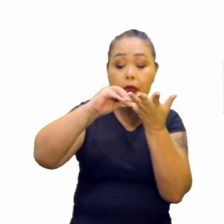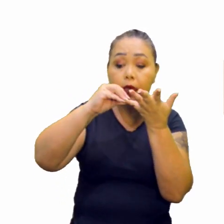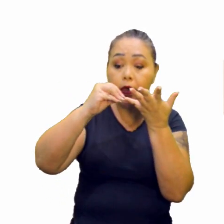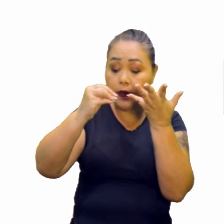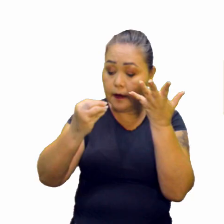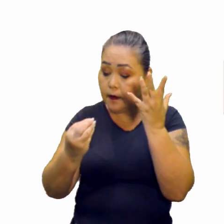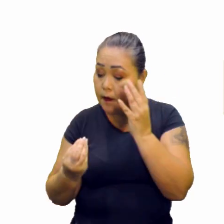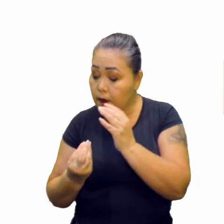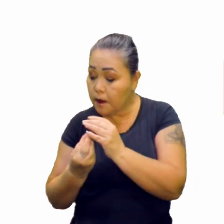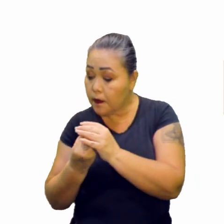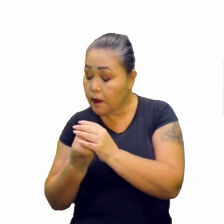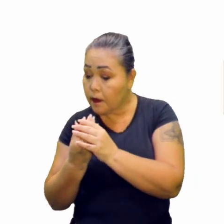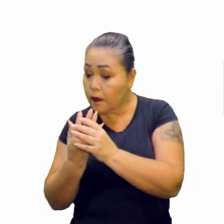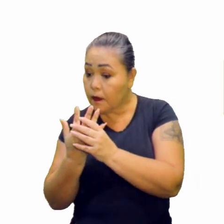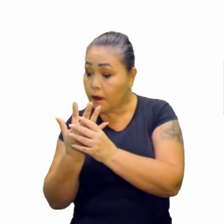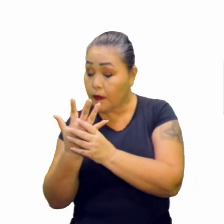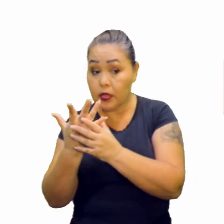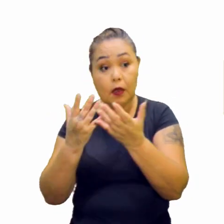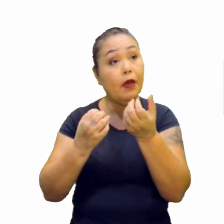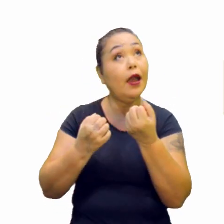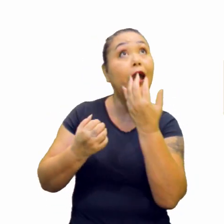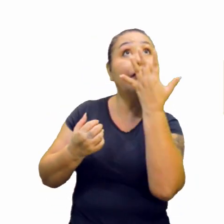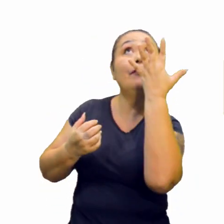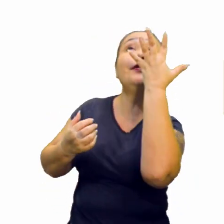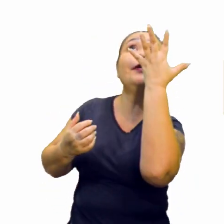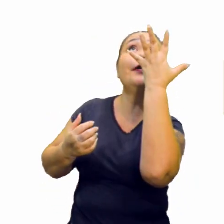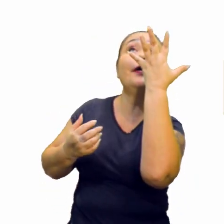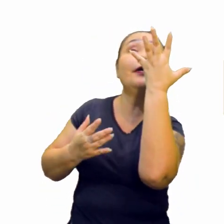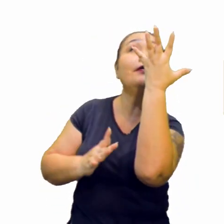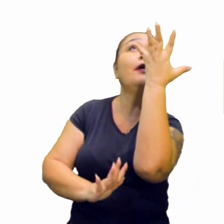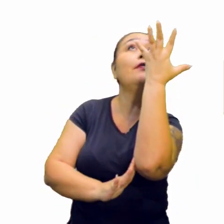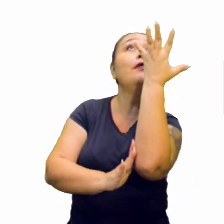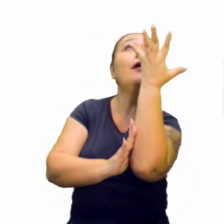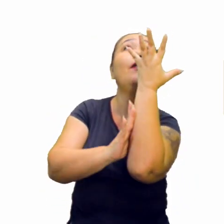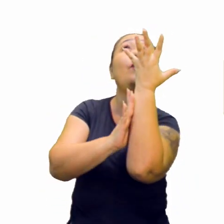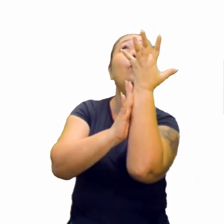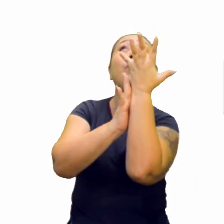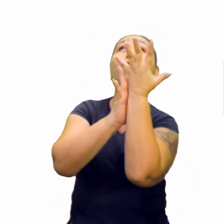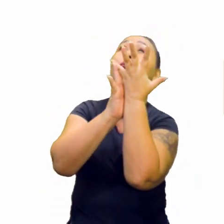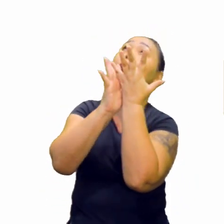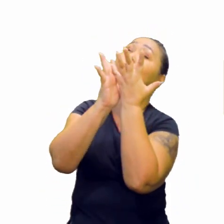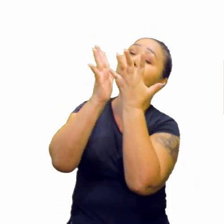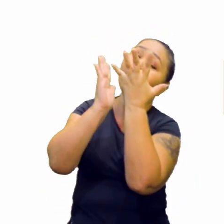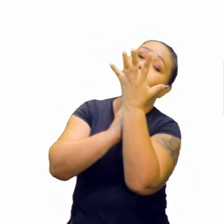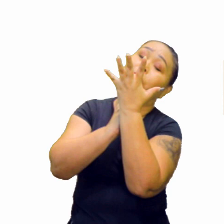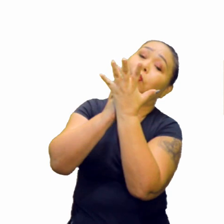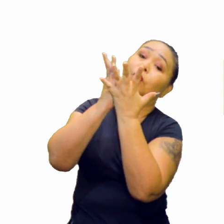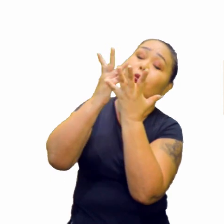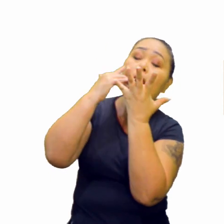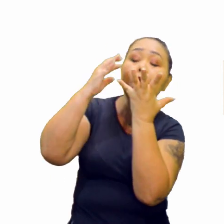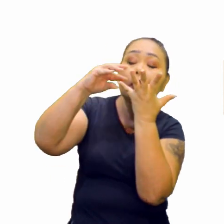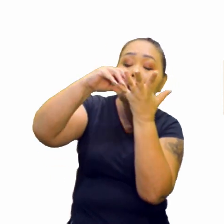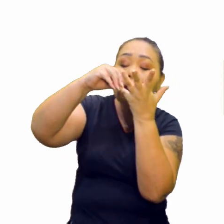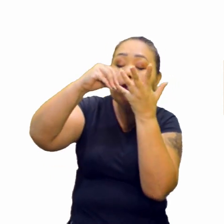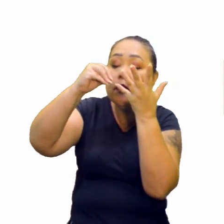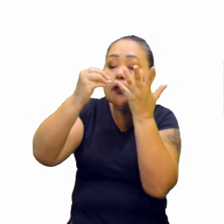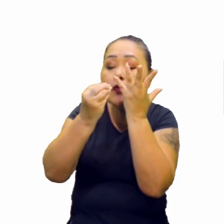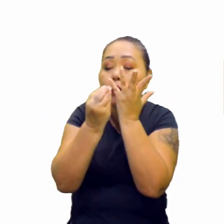você tem uma árvore, quando você tem uma cultivar, eu quero tirar uma muda e